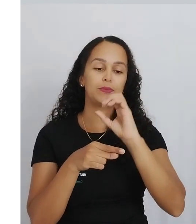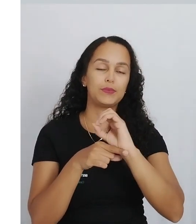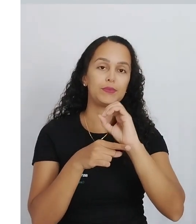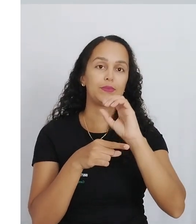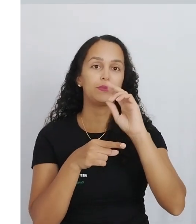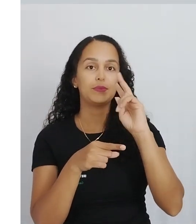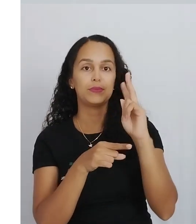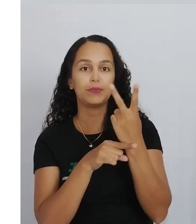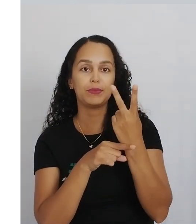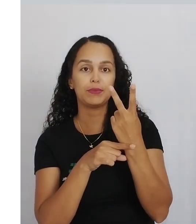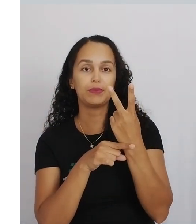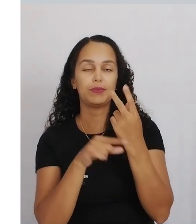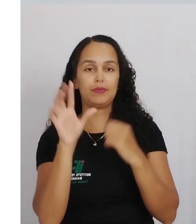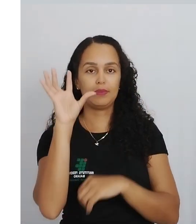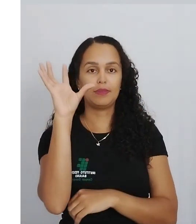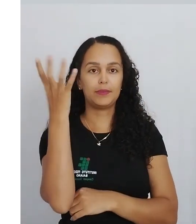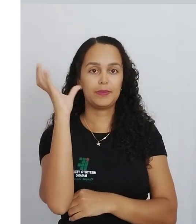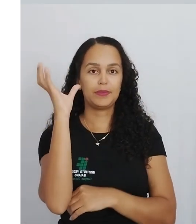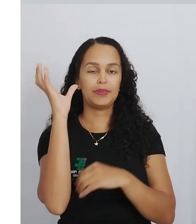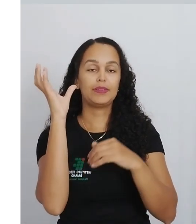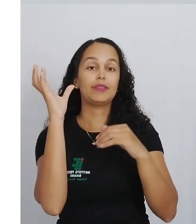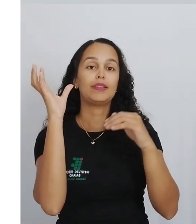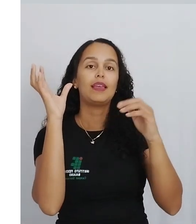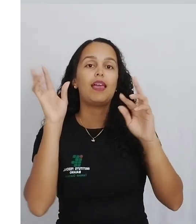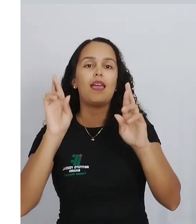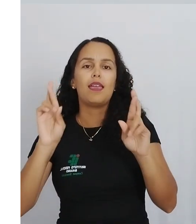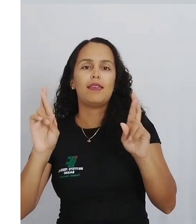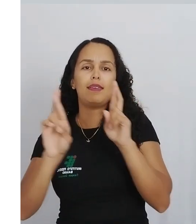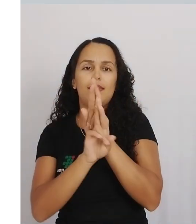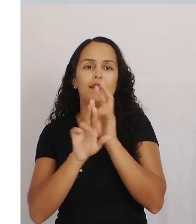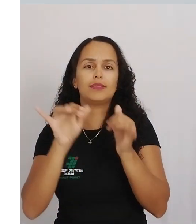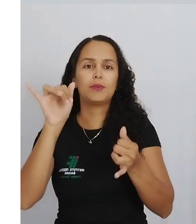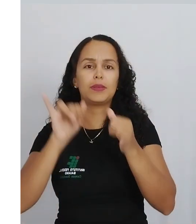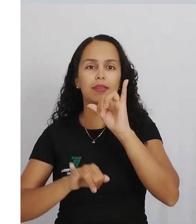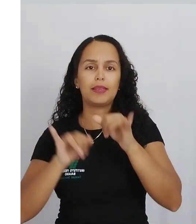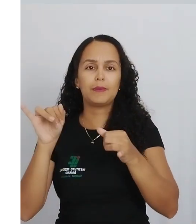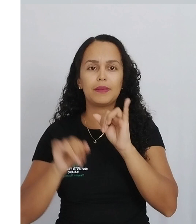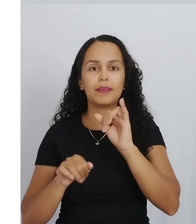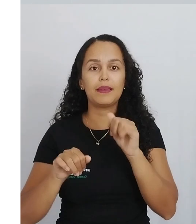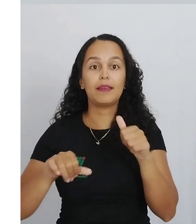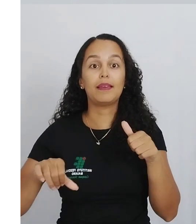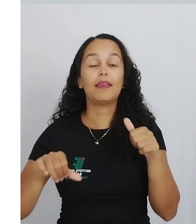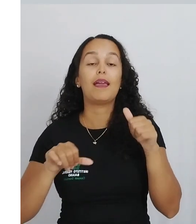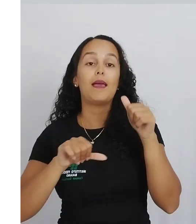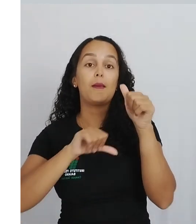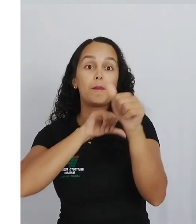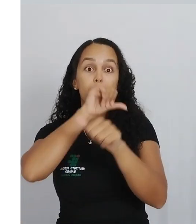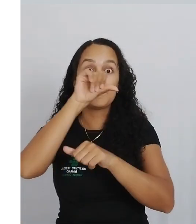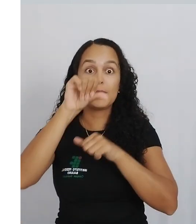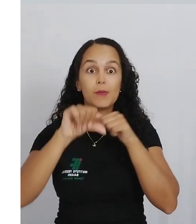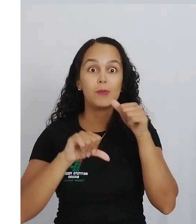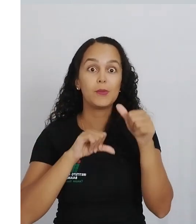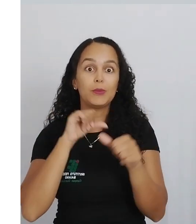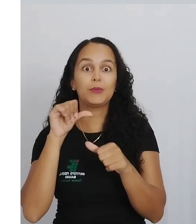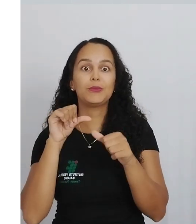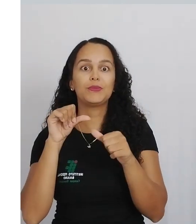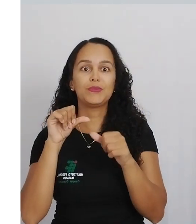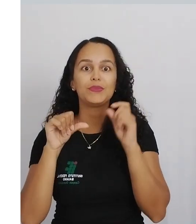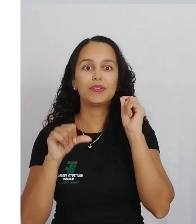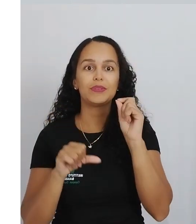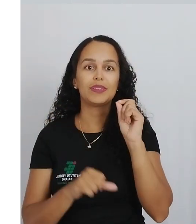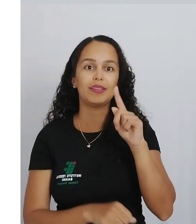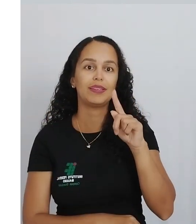vai realizar uma reação química para transformar isso tudo em glicose, que é uma molécula mais complexa e é uma fonte de